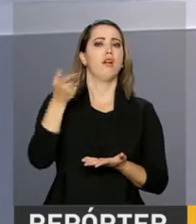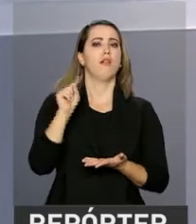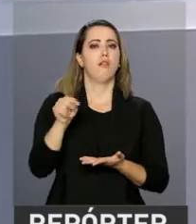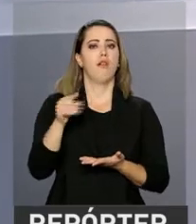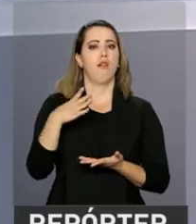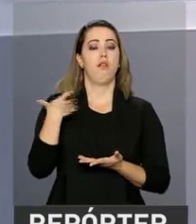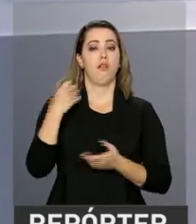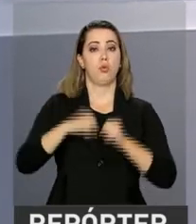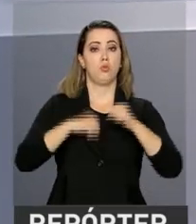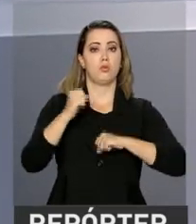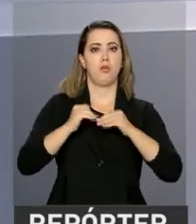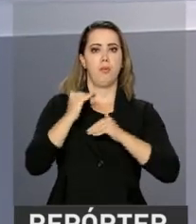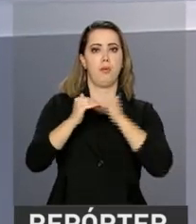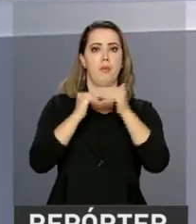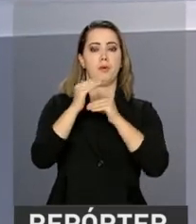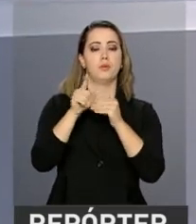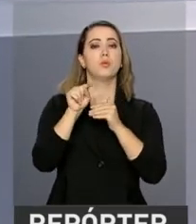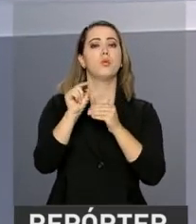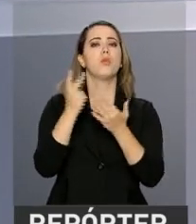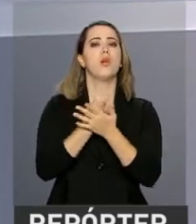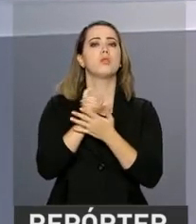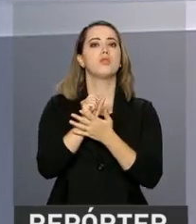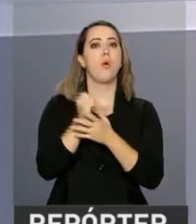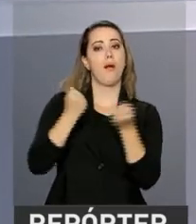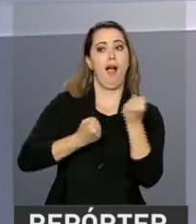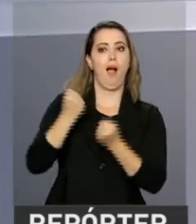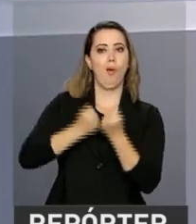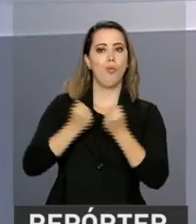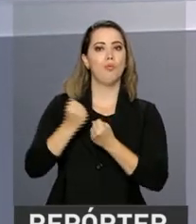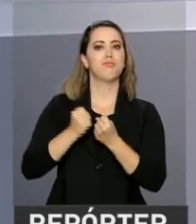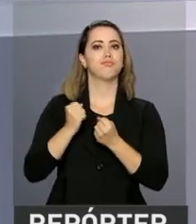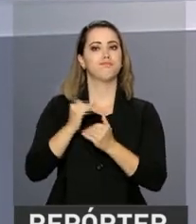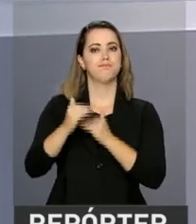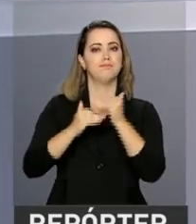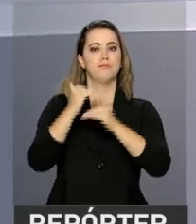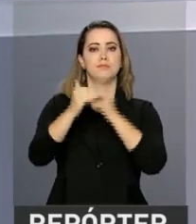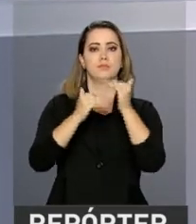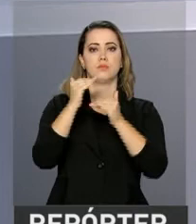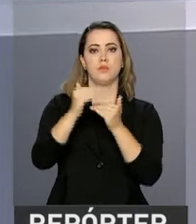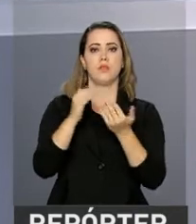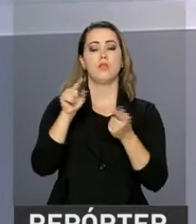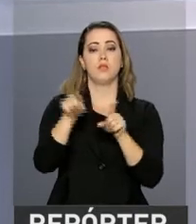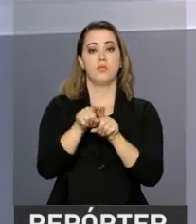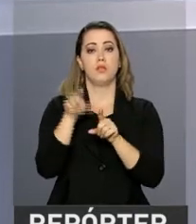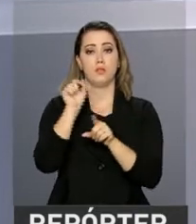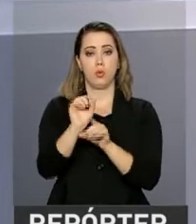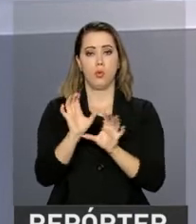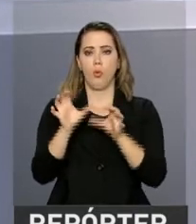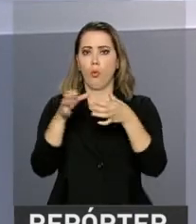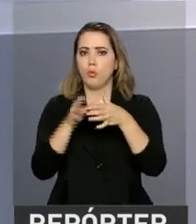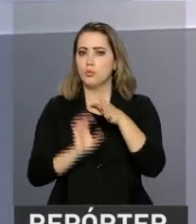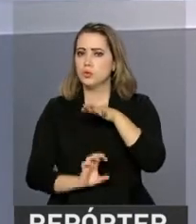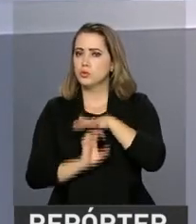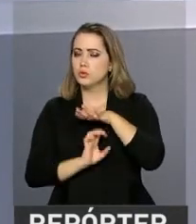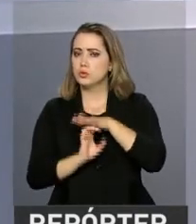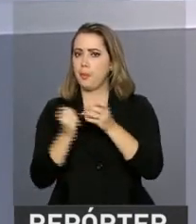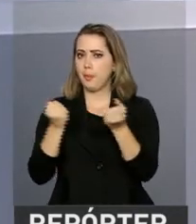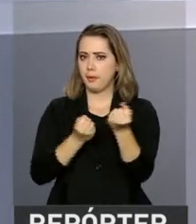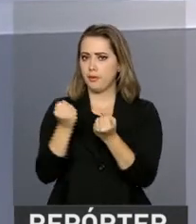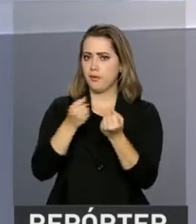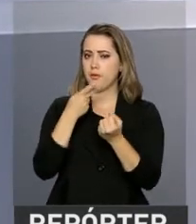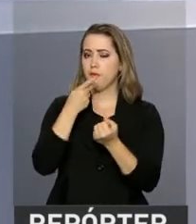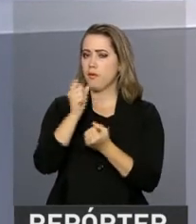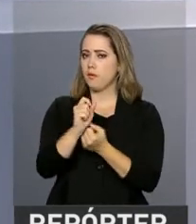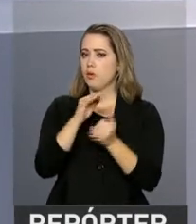sobre esse assunto a cena brava e federação nacional da distribuição distribuição de veículos automotores divulgou dados